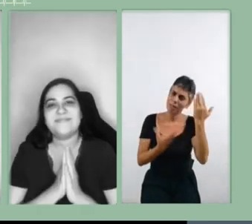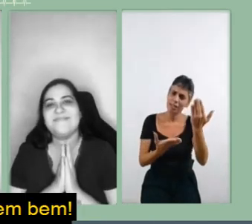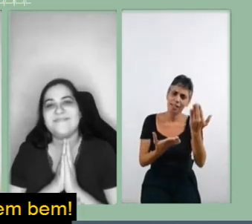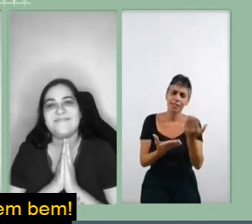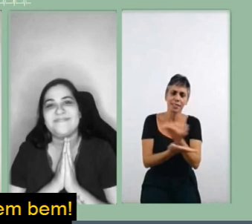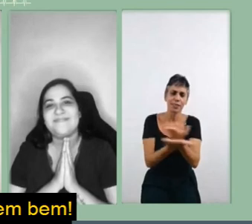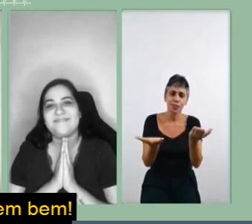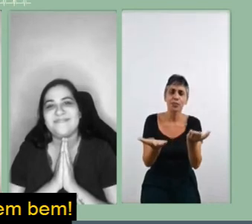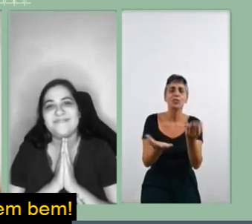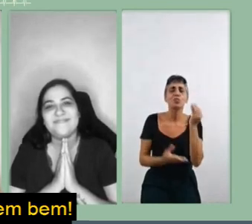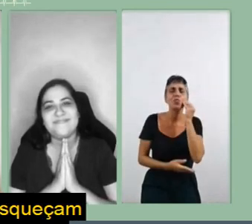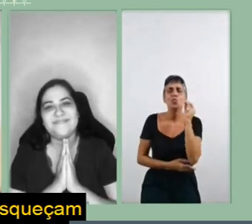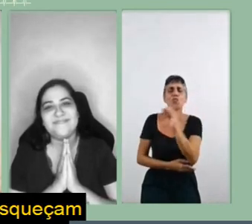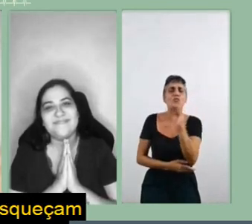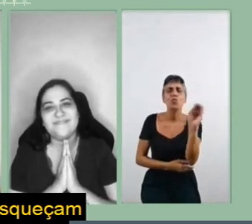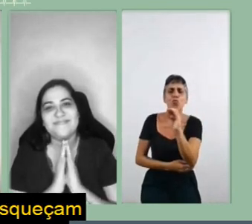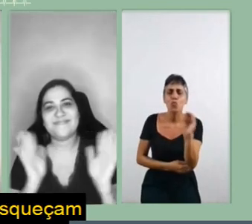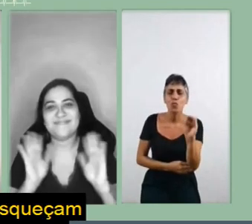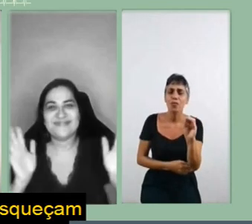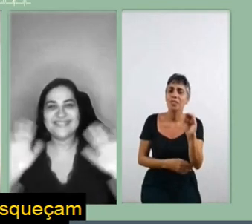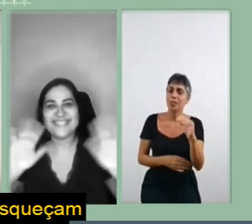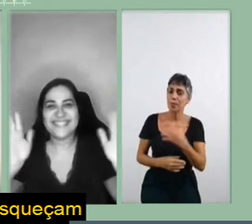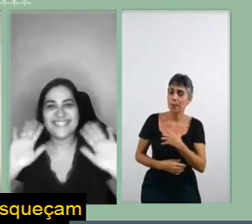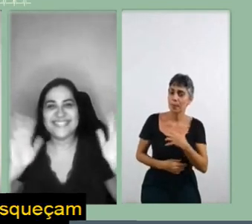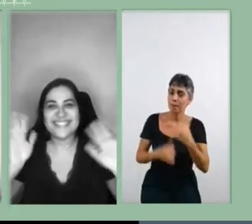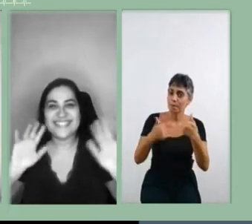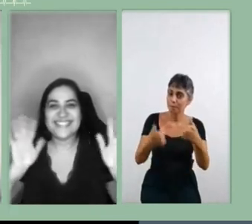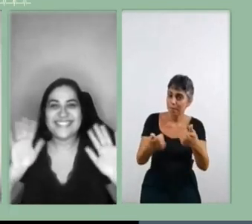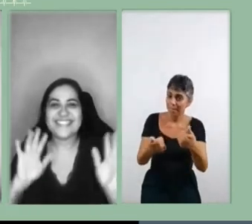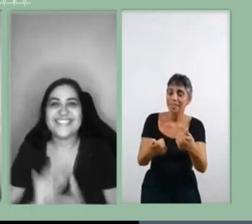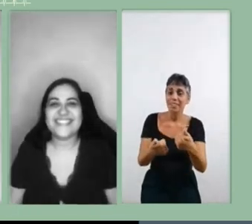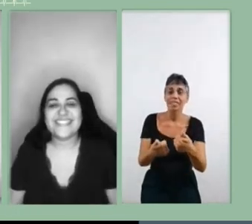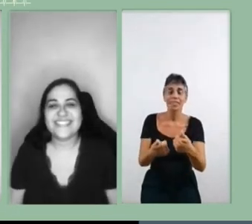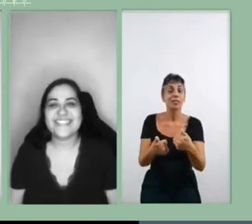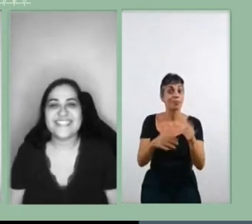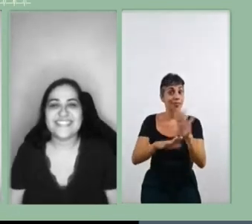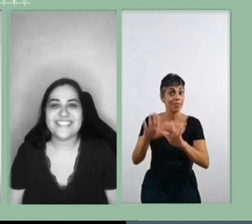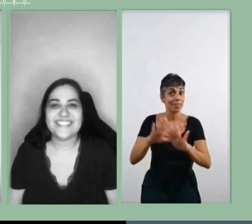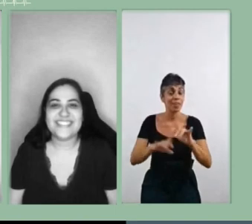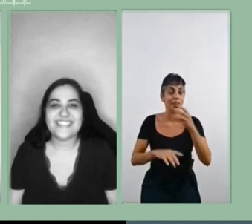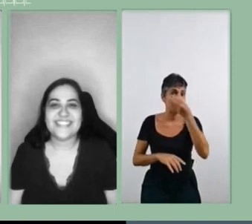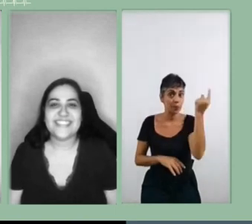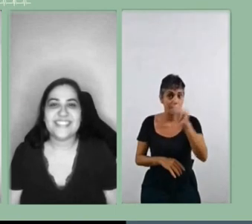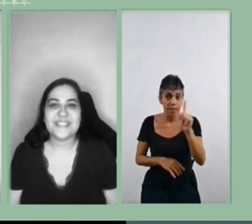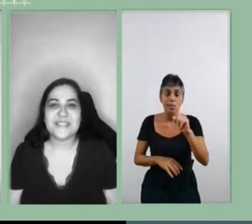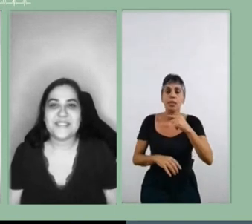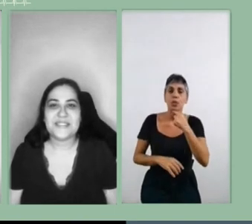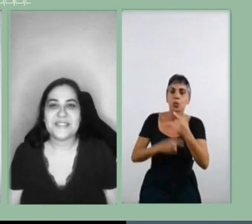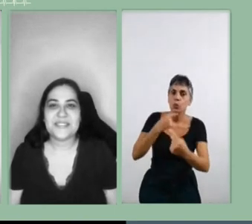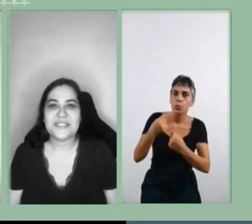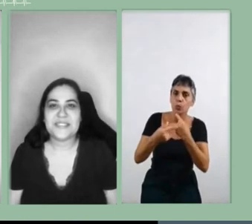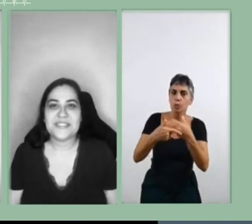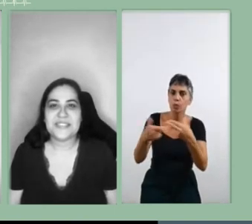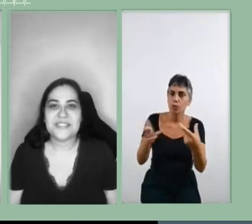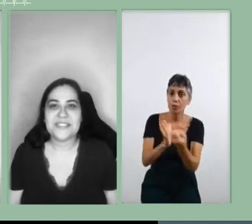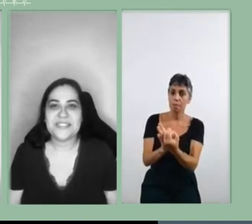beijão, fiquem bem. Aline, Não Cris. esqueçam de qualquer dúvida, manda mensagem para